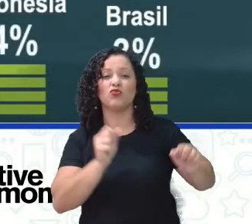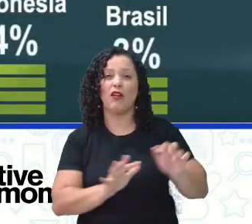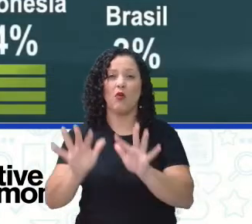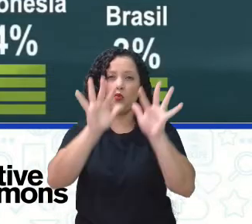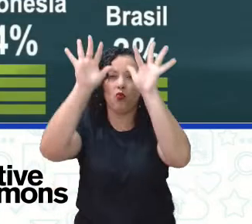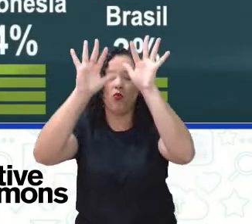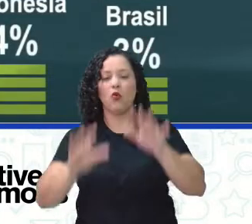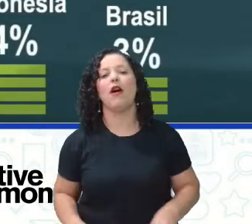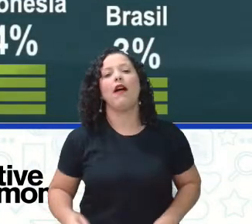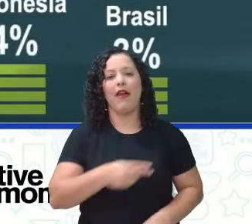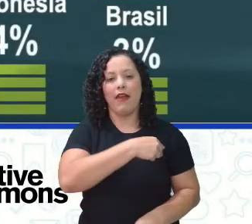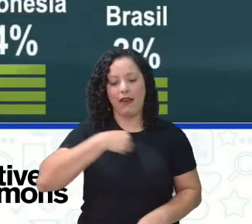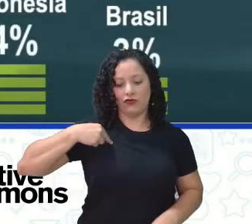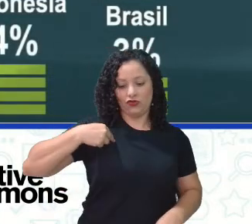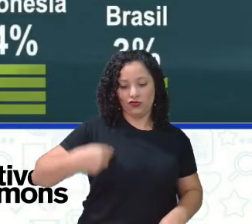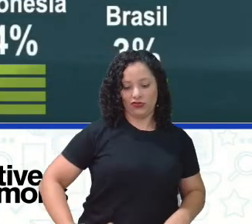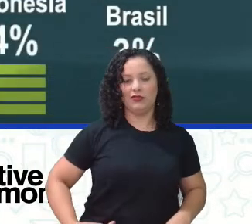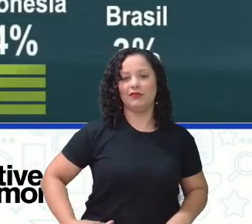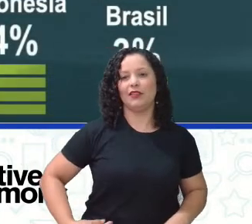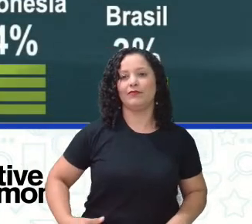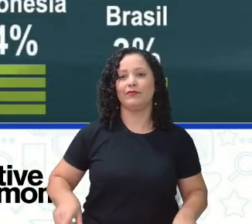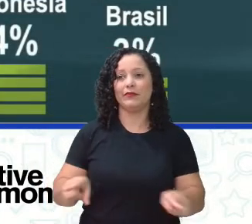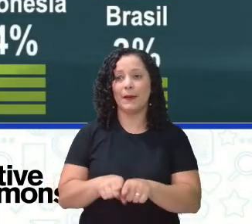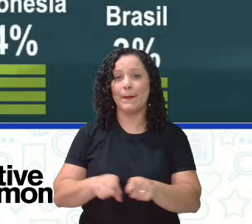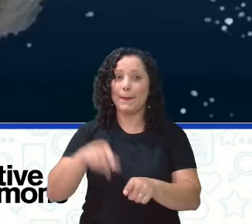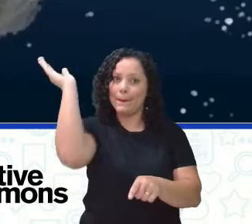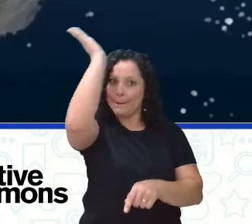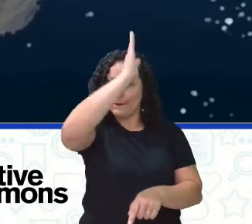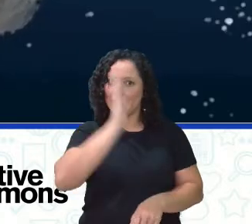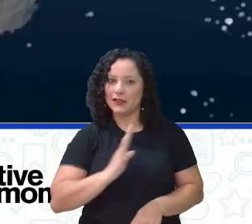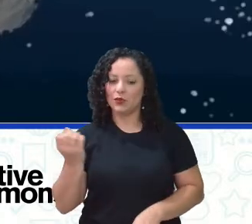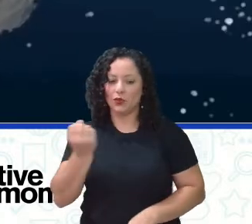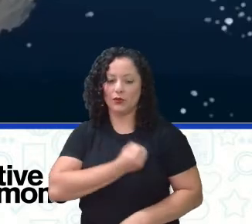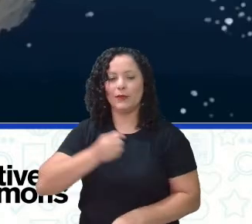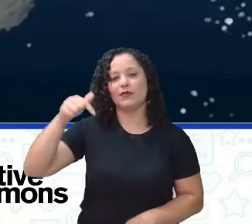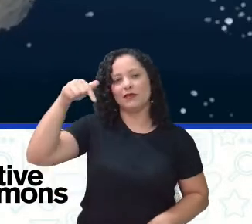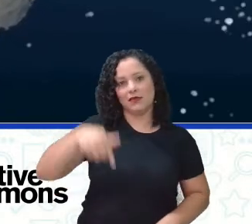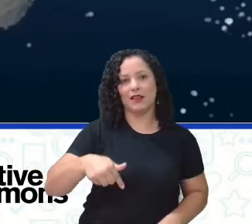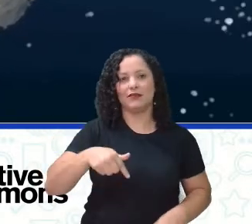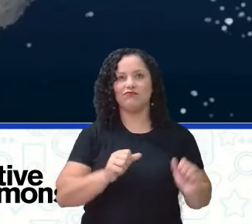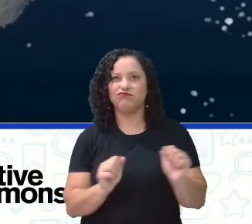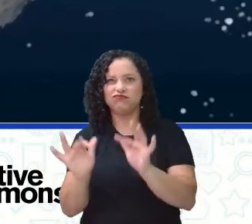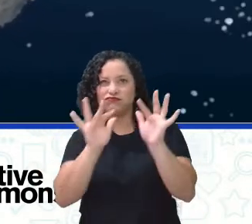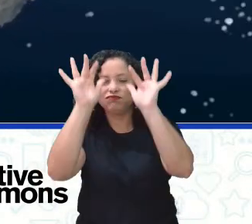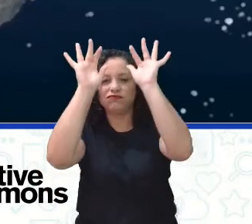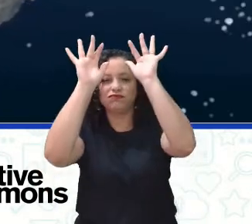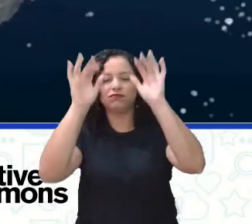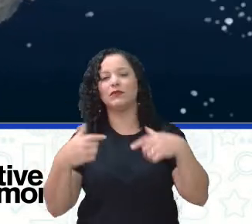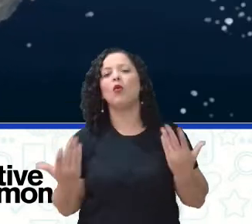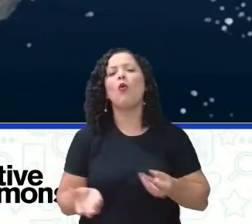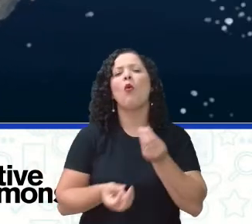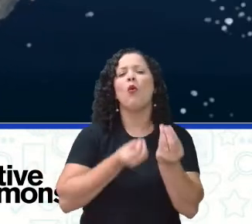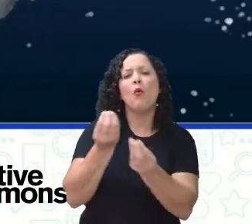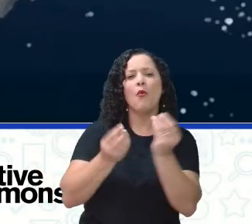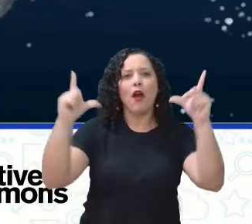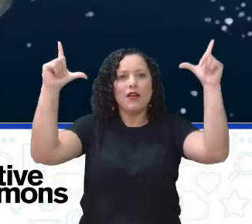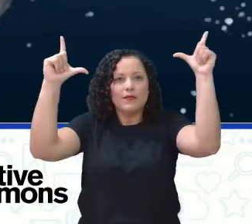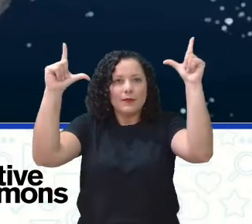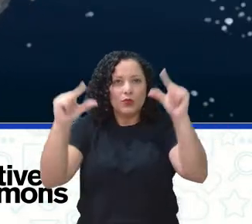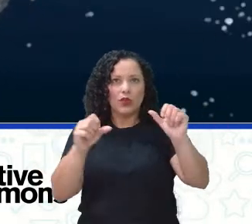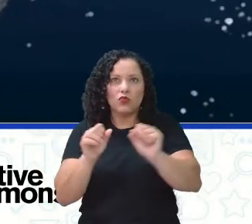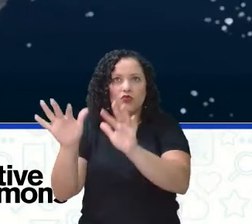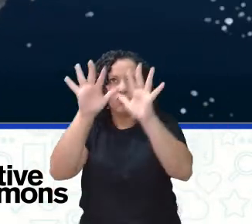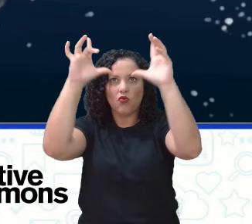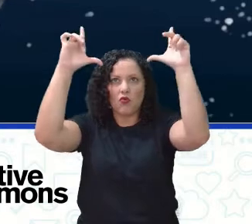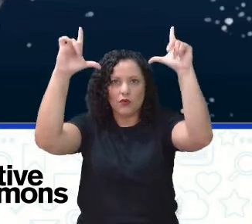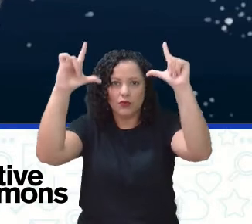planeta. O Brasil está em 7º lugar no ranking. Para reduzir a emissão de gases de efeito estufa e limitar